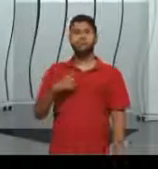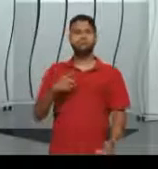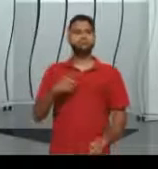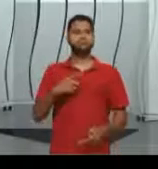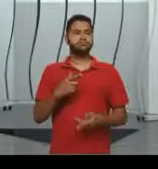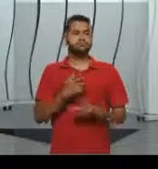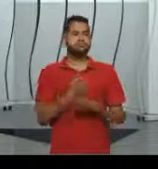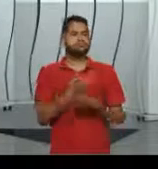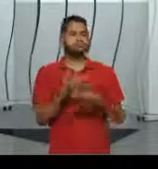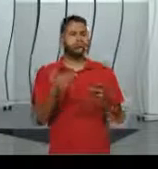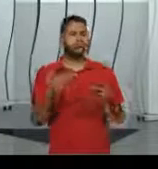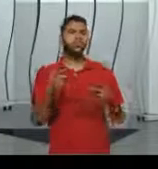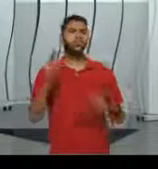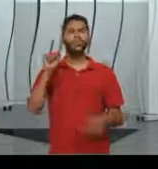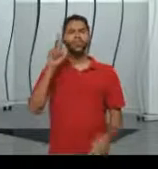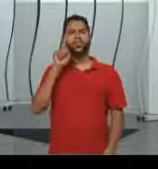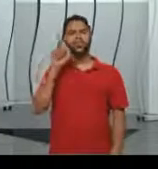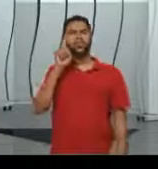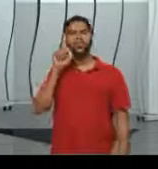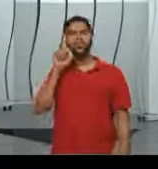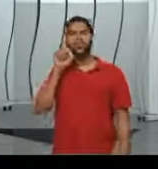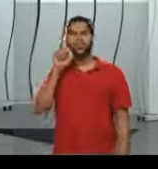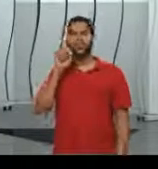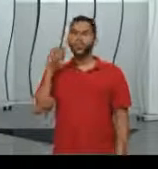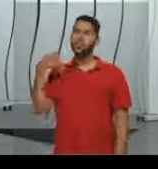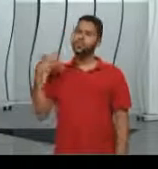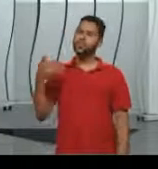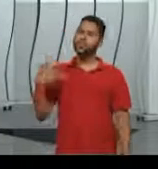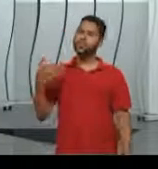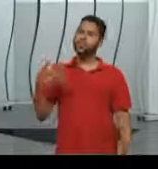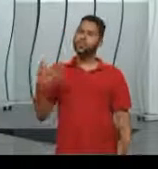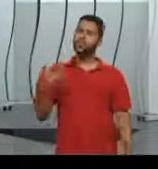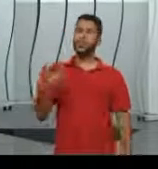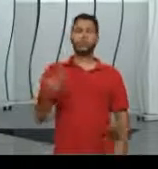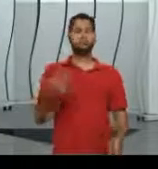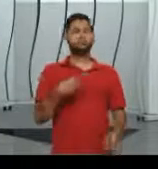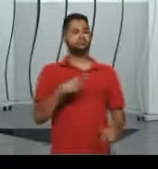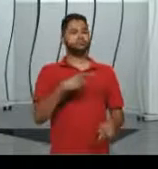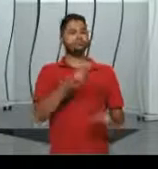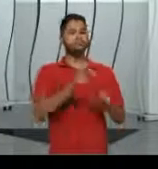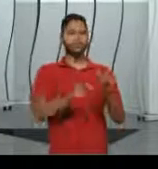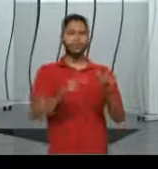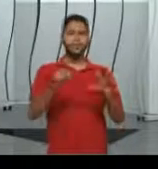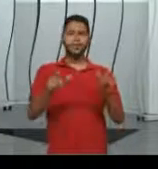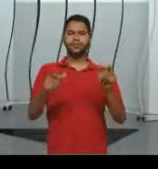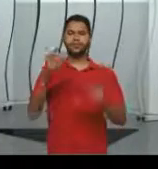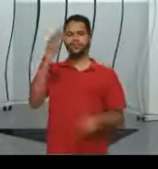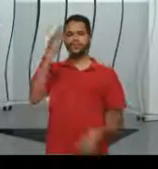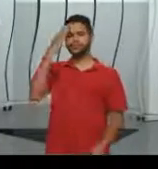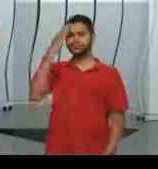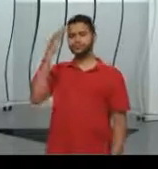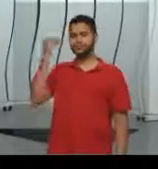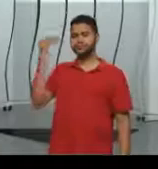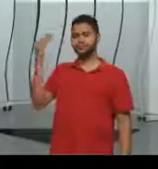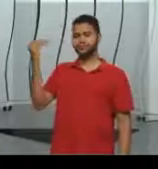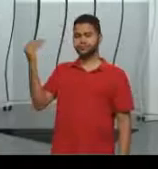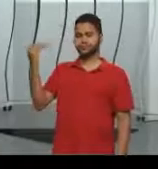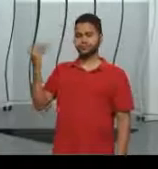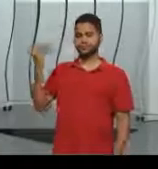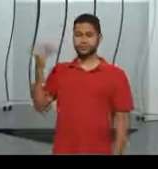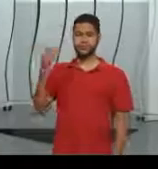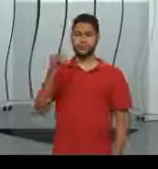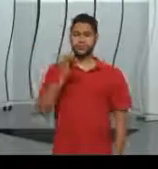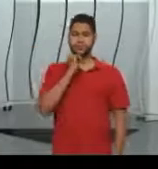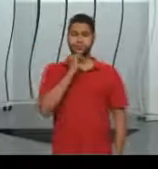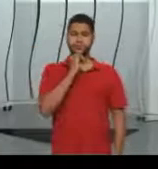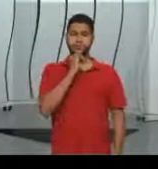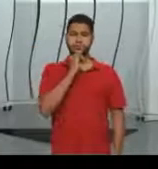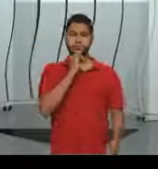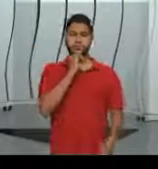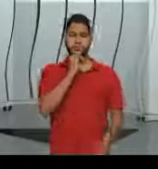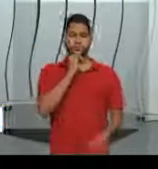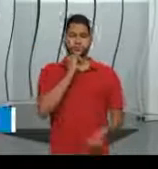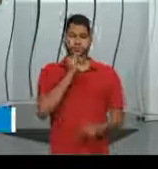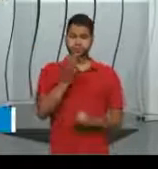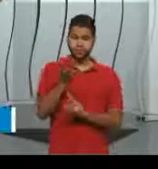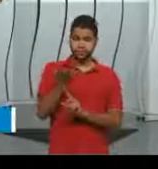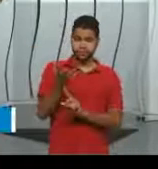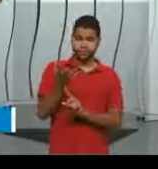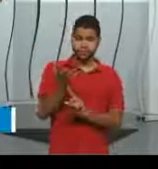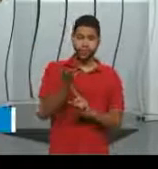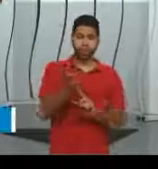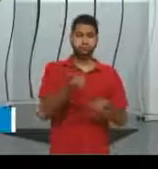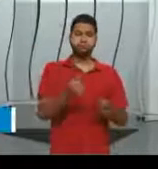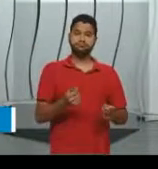coisas do dia a dia, de imagens de pessoas famosas, né, para fazer com que aquela obra